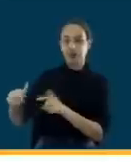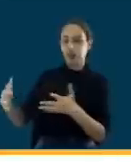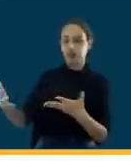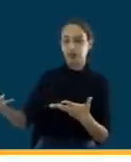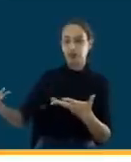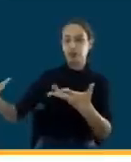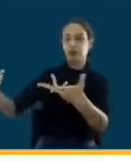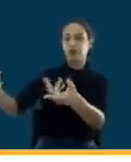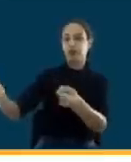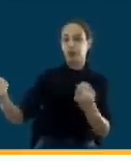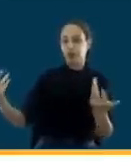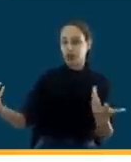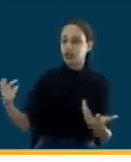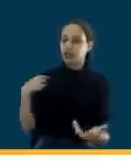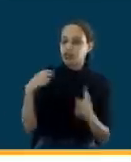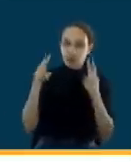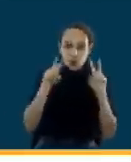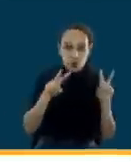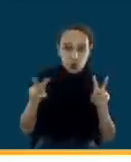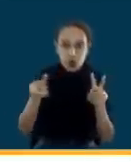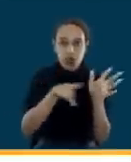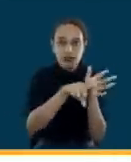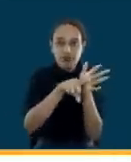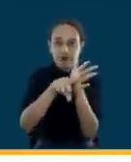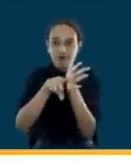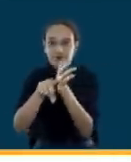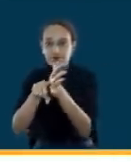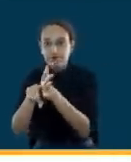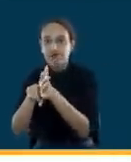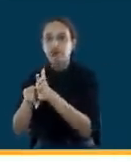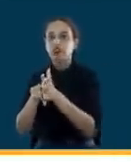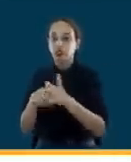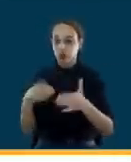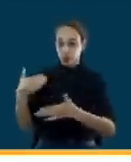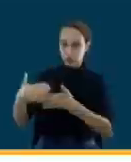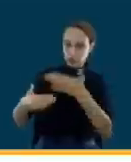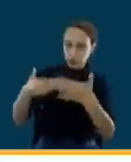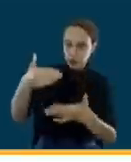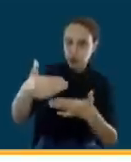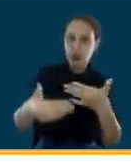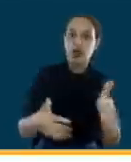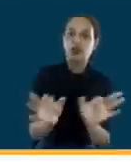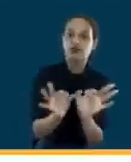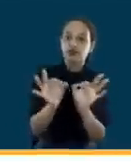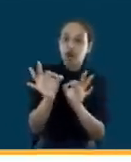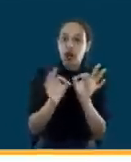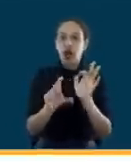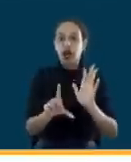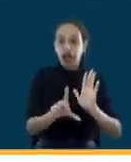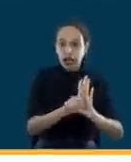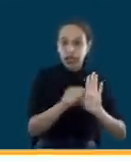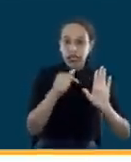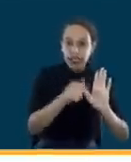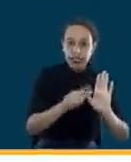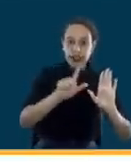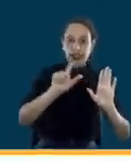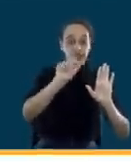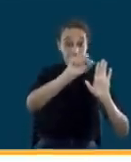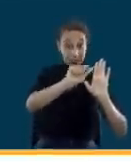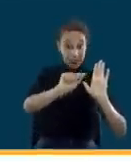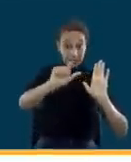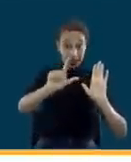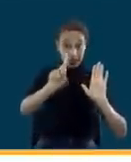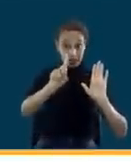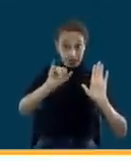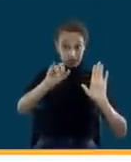de escuta e de auscuta, né, no processo de construção da lei, que foi uma lei que foi se